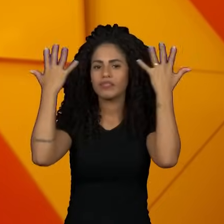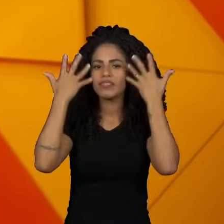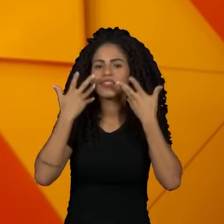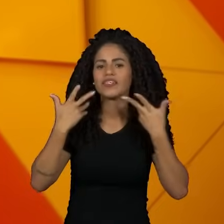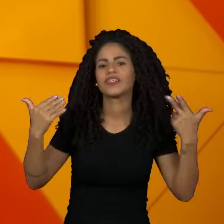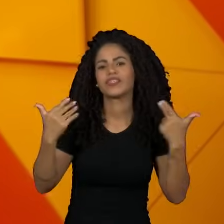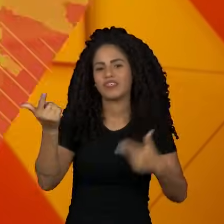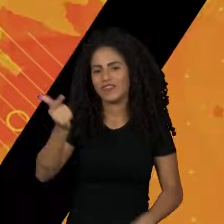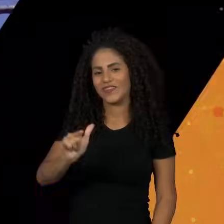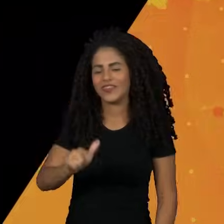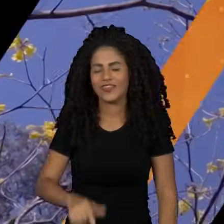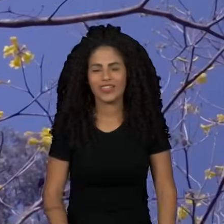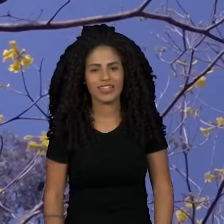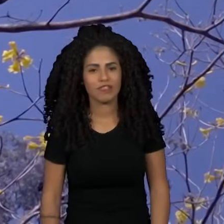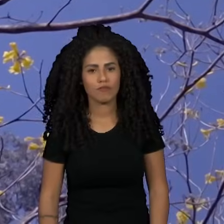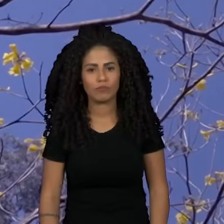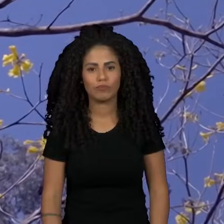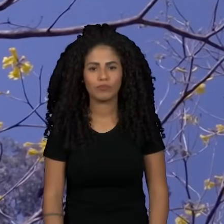habitat natural.